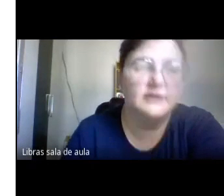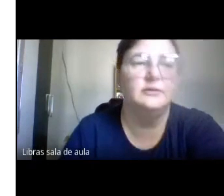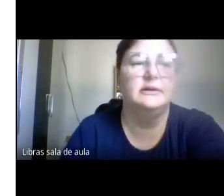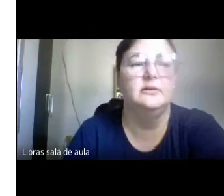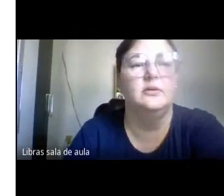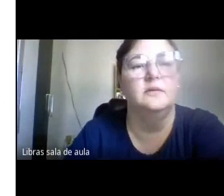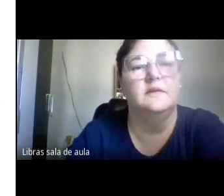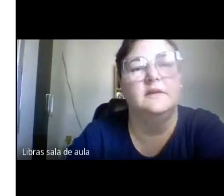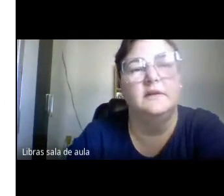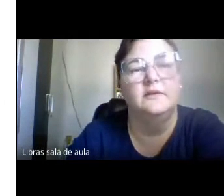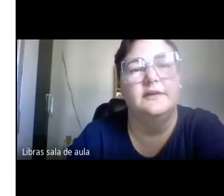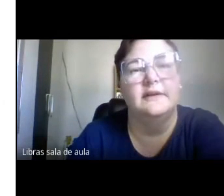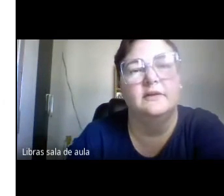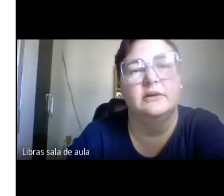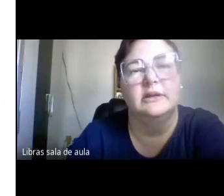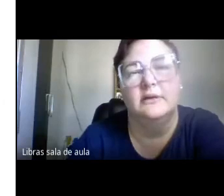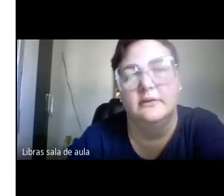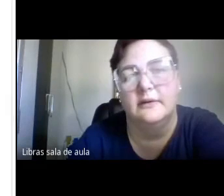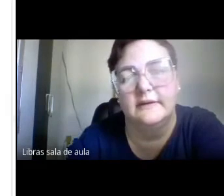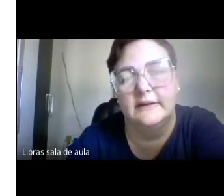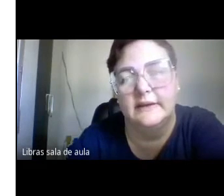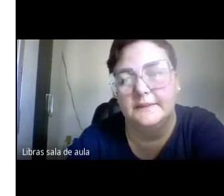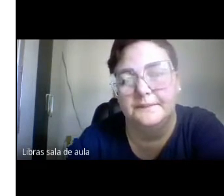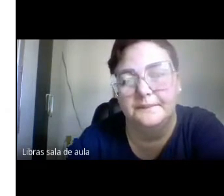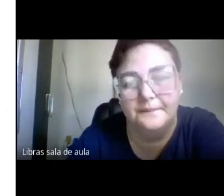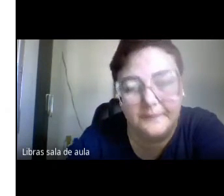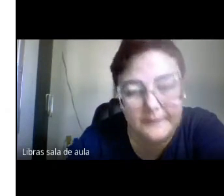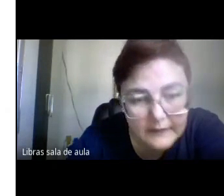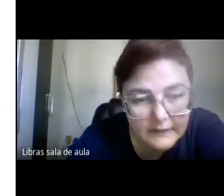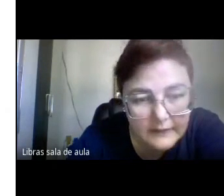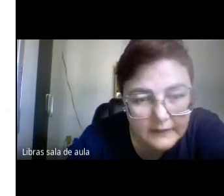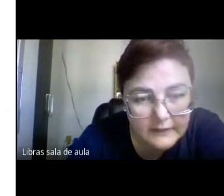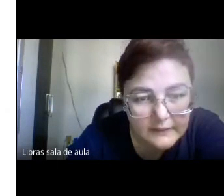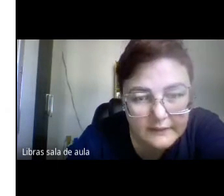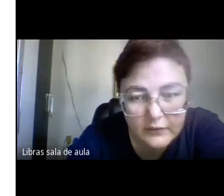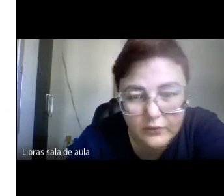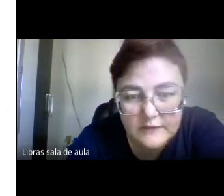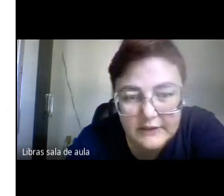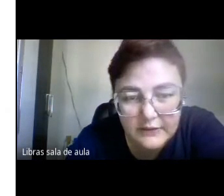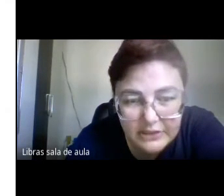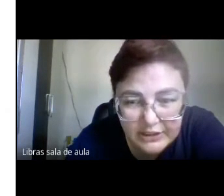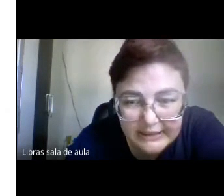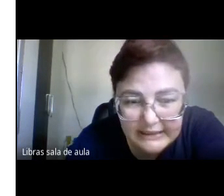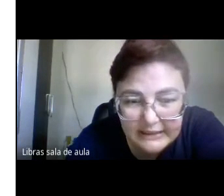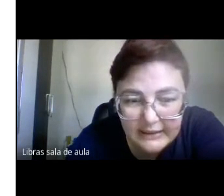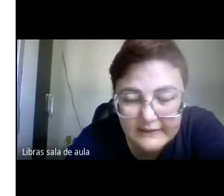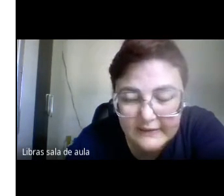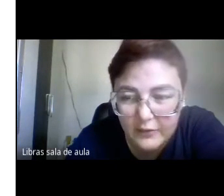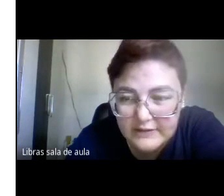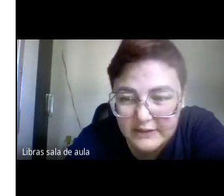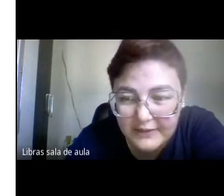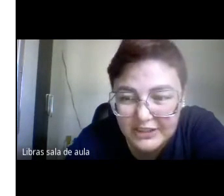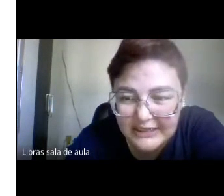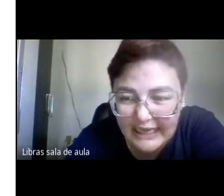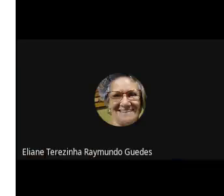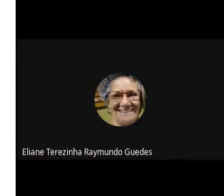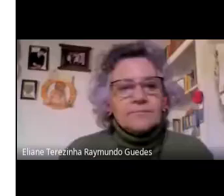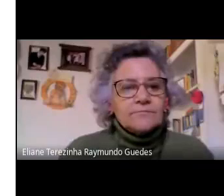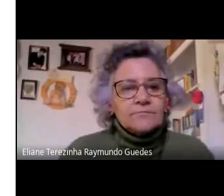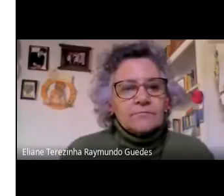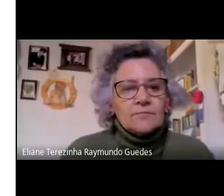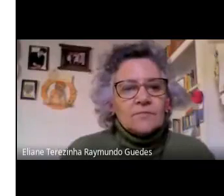eu ver se eu consigo fazer outra coisa aqui. Se eu consigo editar